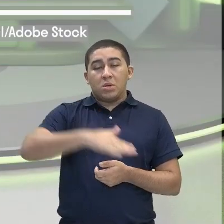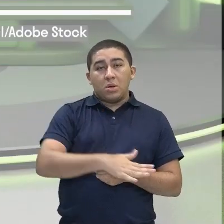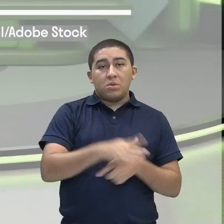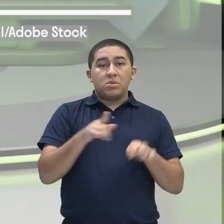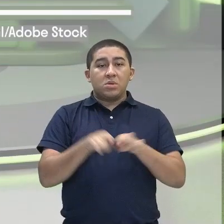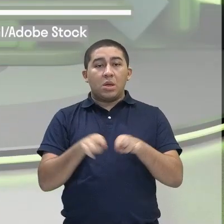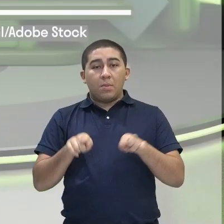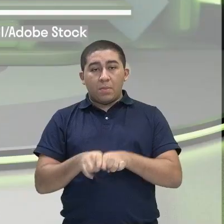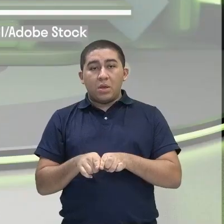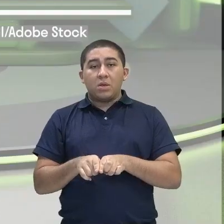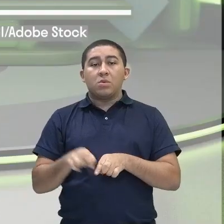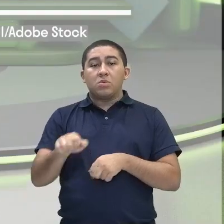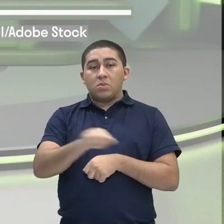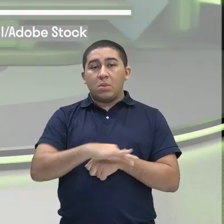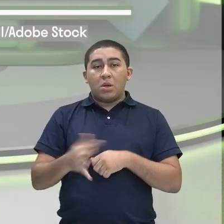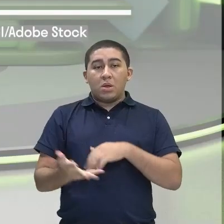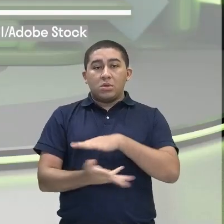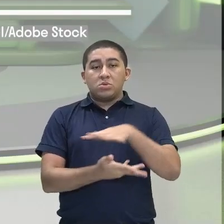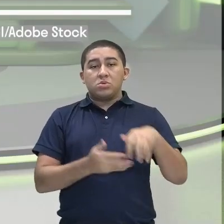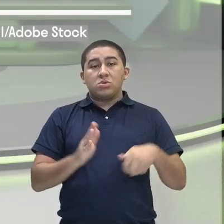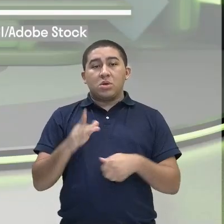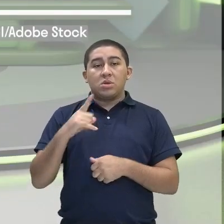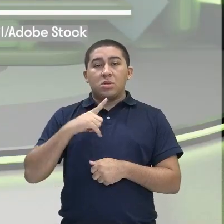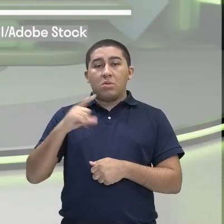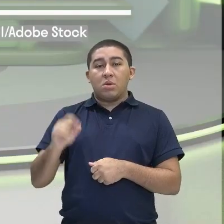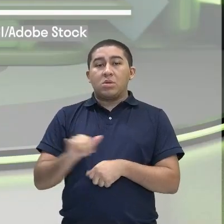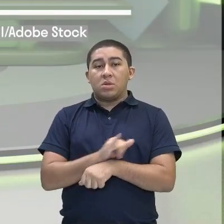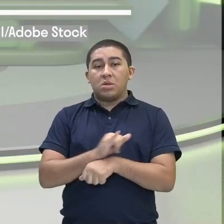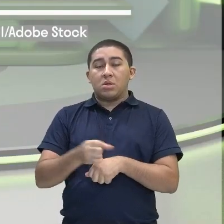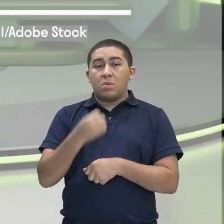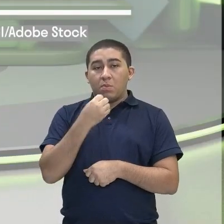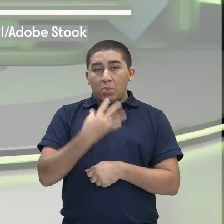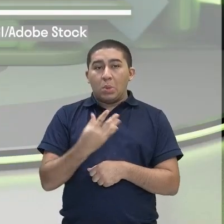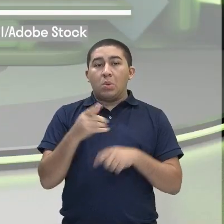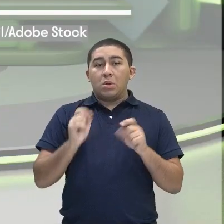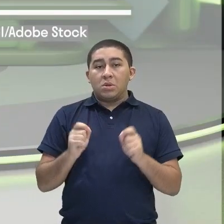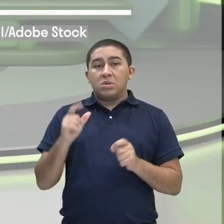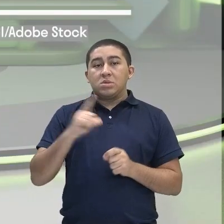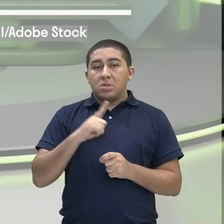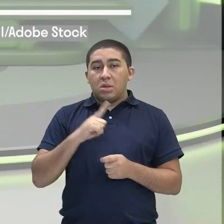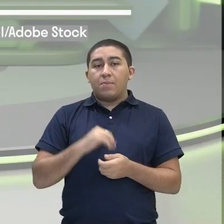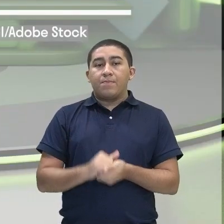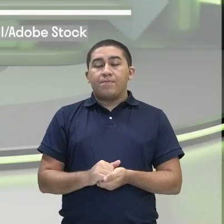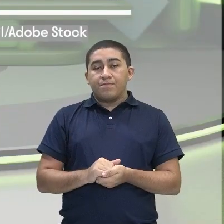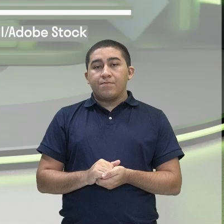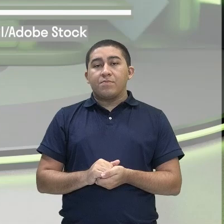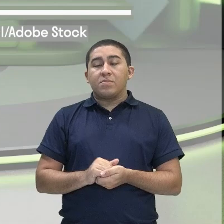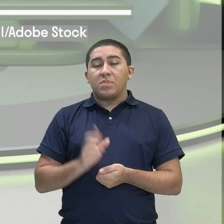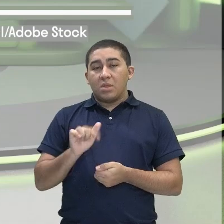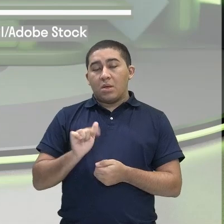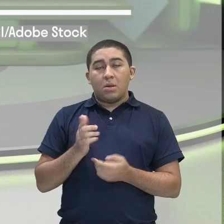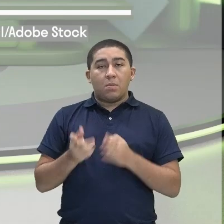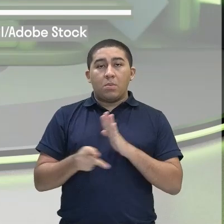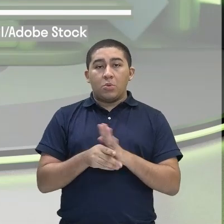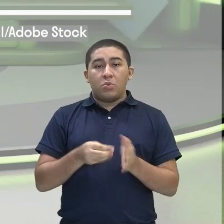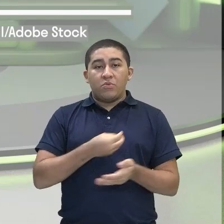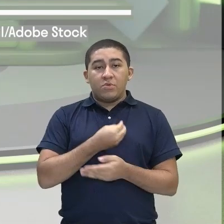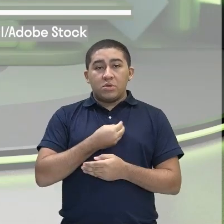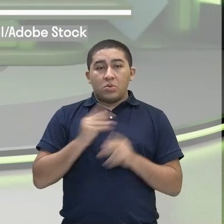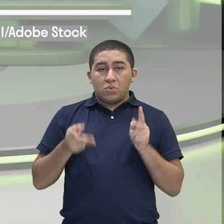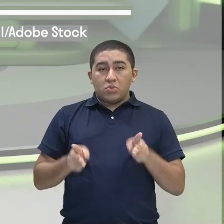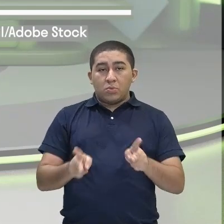como a natureza já possui aí mecanismos eficientes para sustentar a vida, certo?